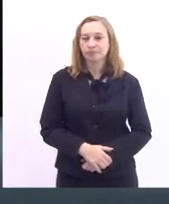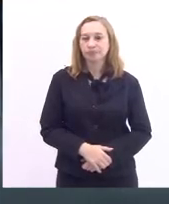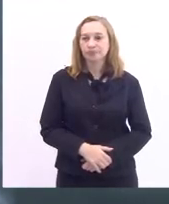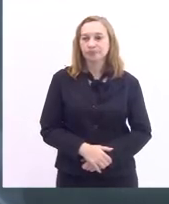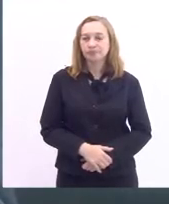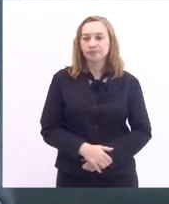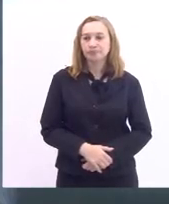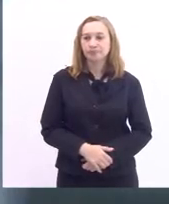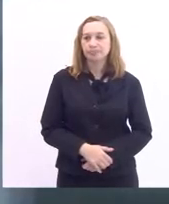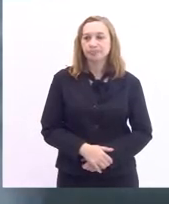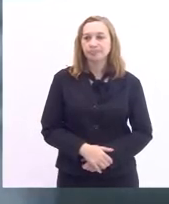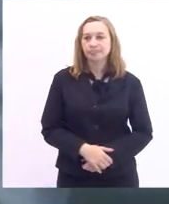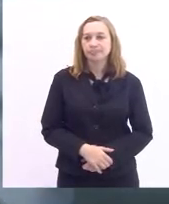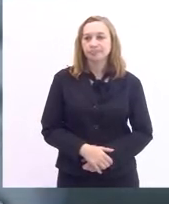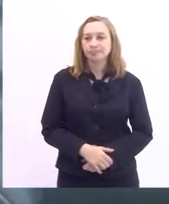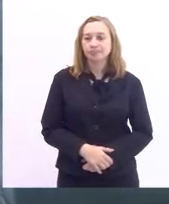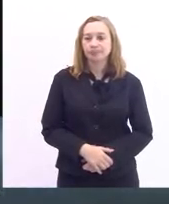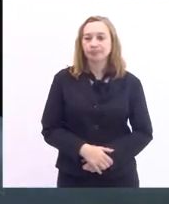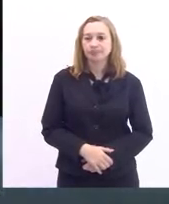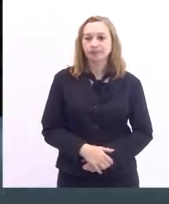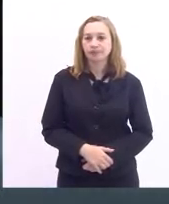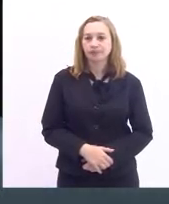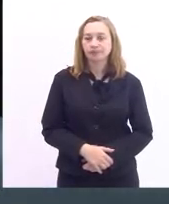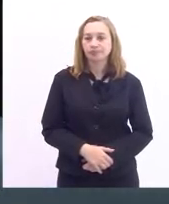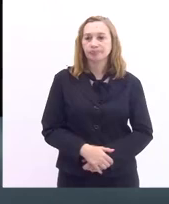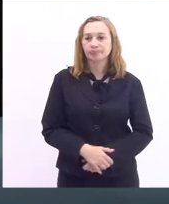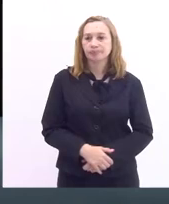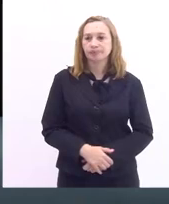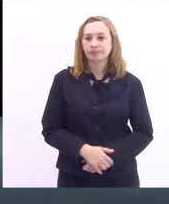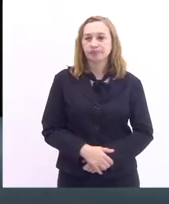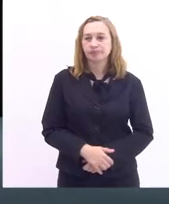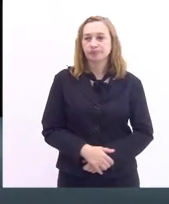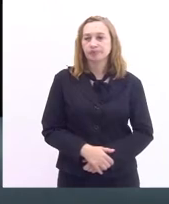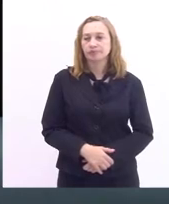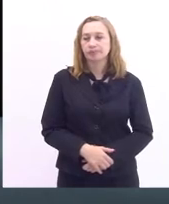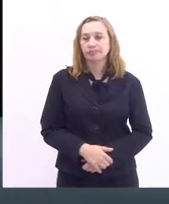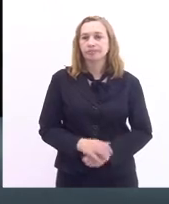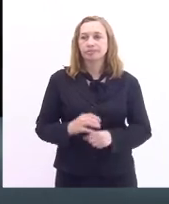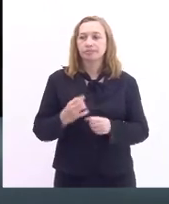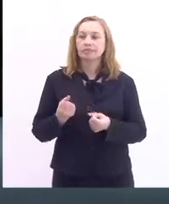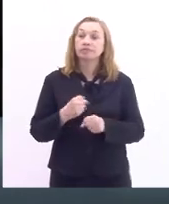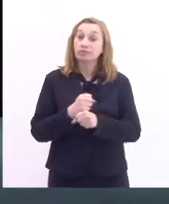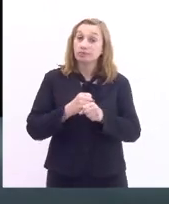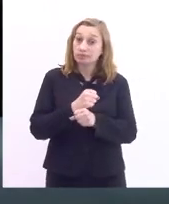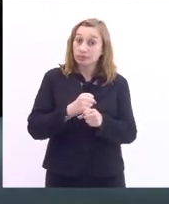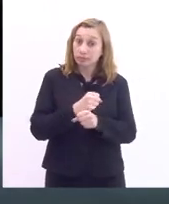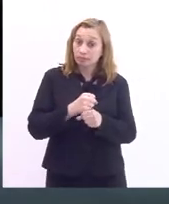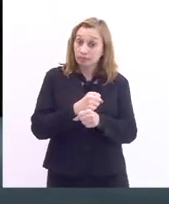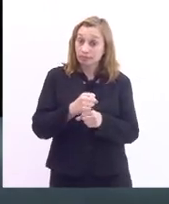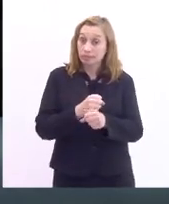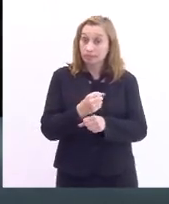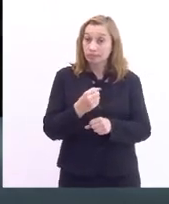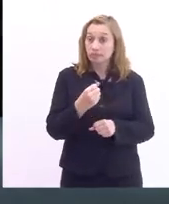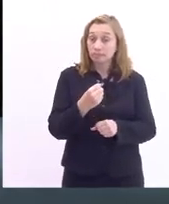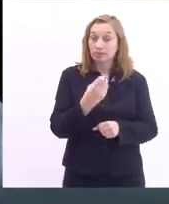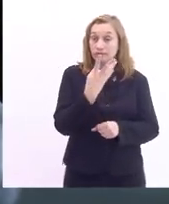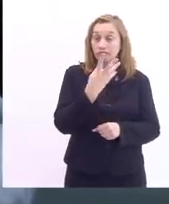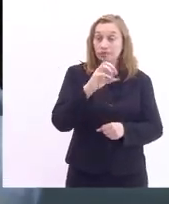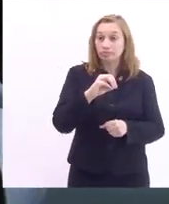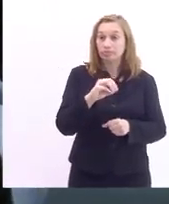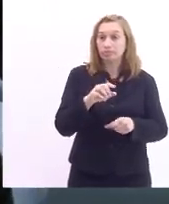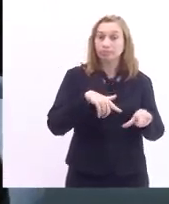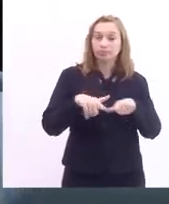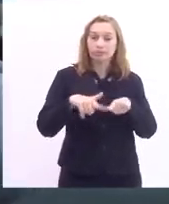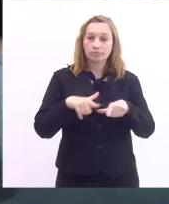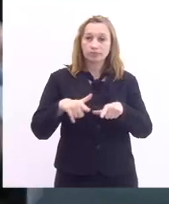e eu tinha muito o que falar em 40 anos de trabalho para construção e chegarmos até